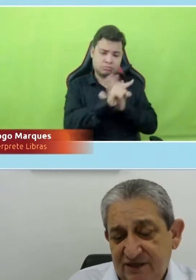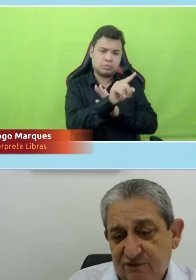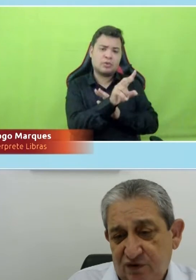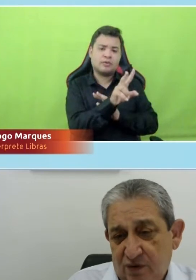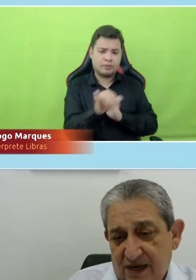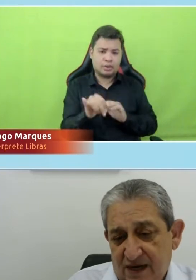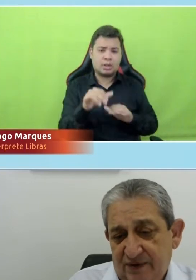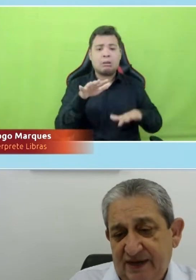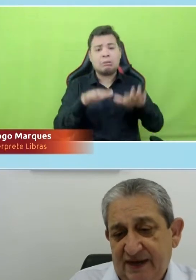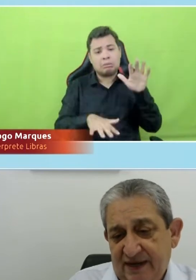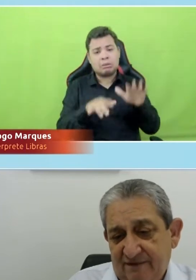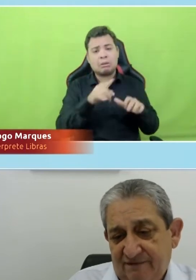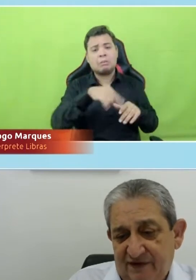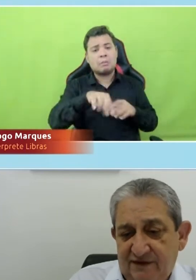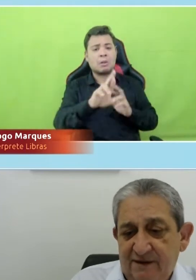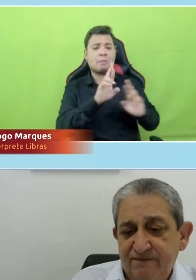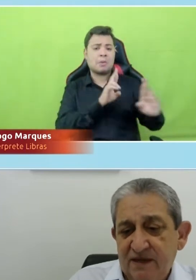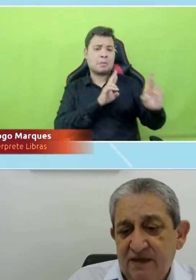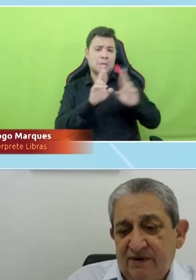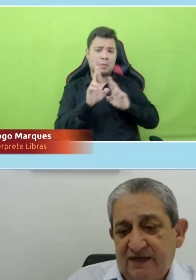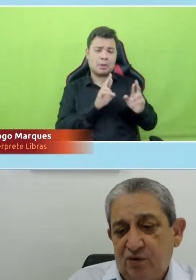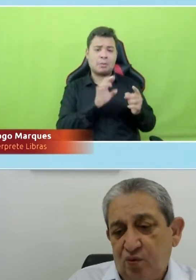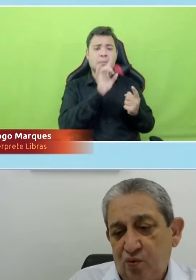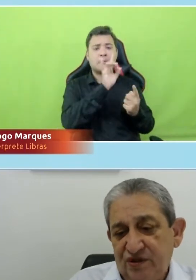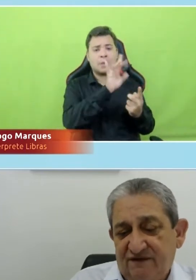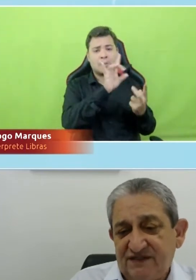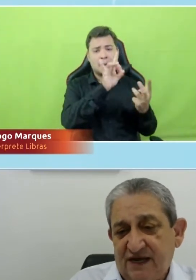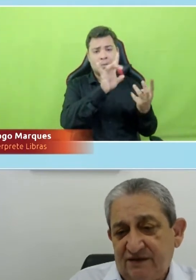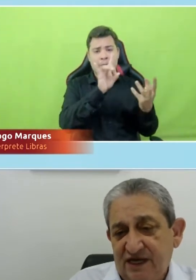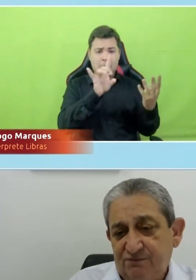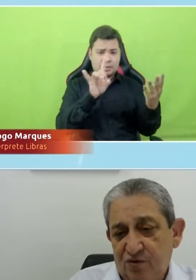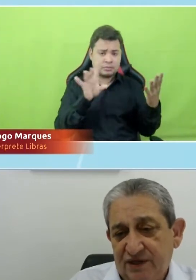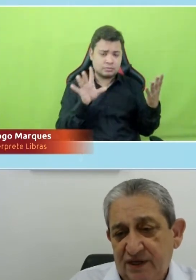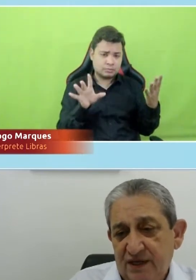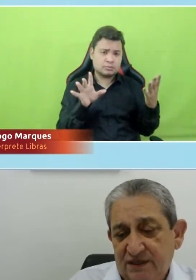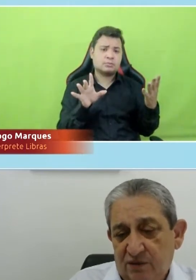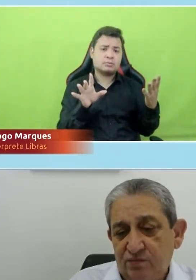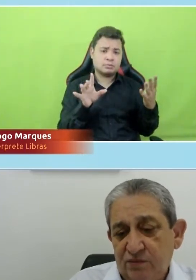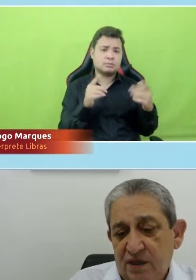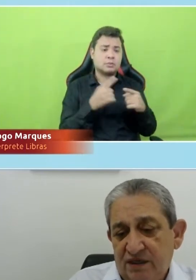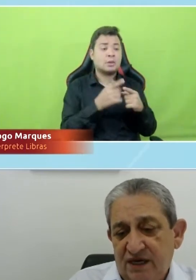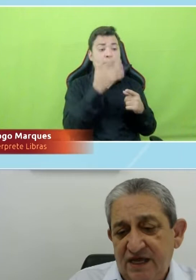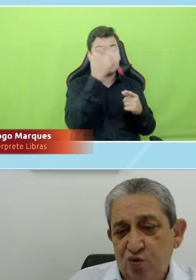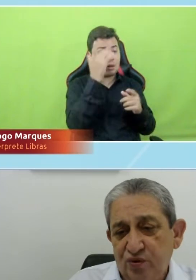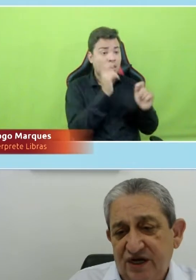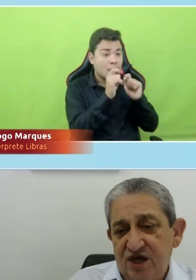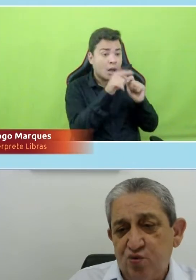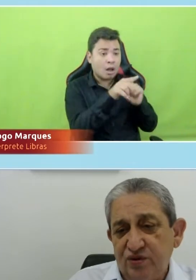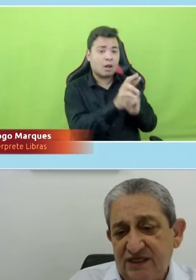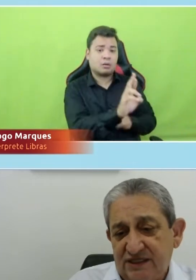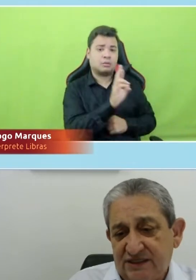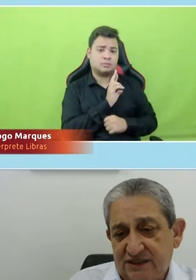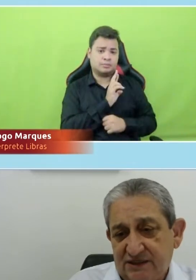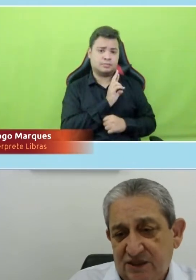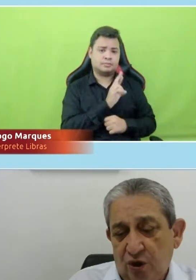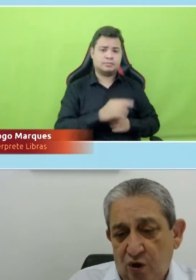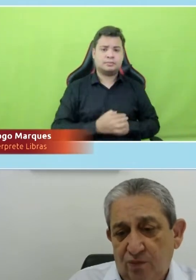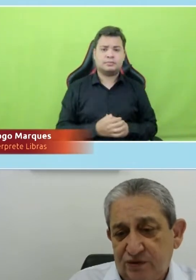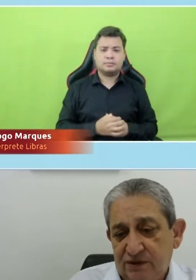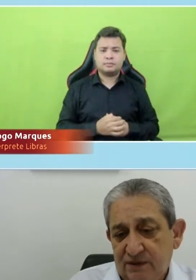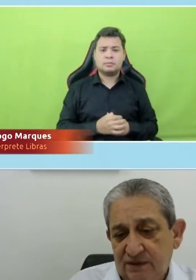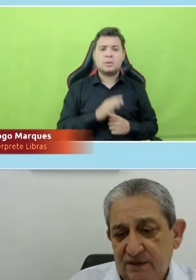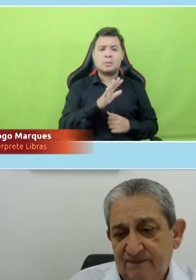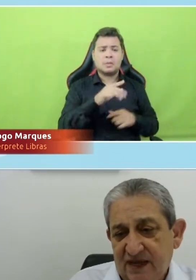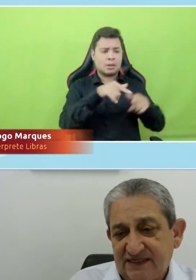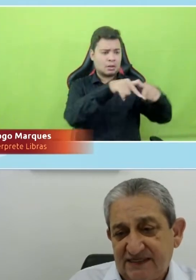ela é individual, ela é feita para que o entrevistado responda. Então, nenhum desses